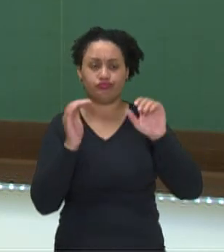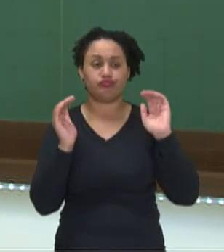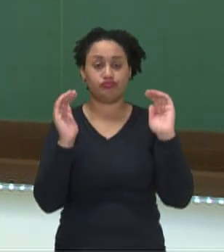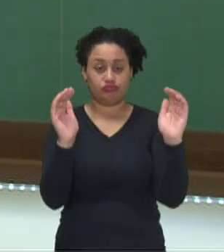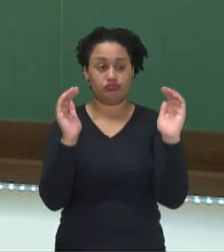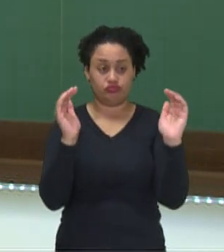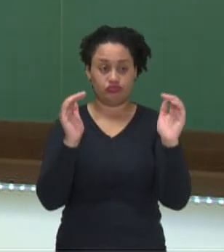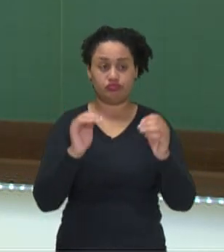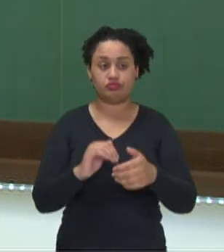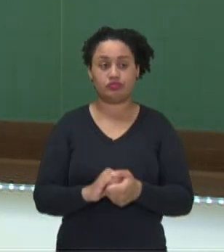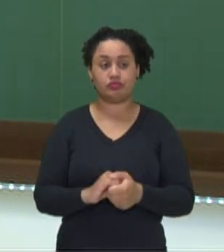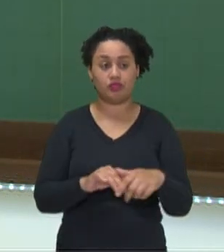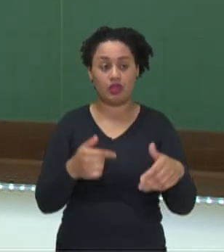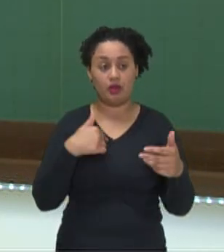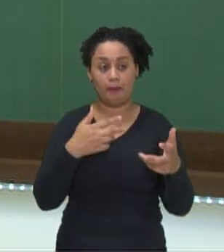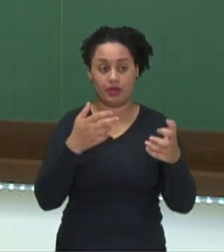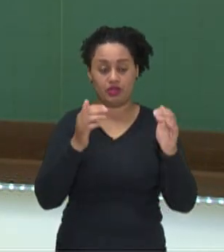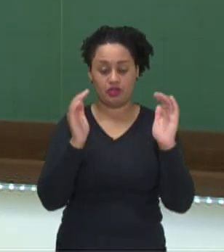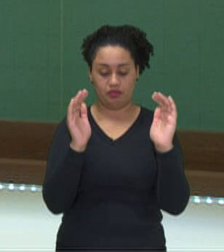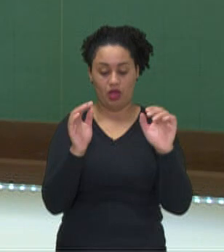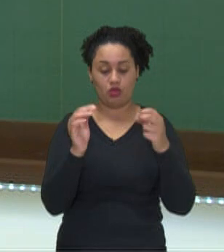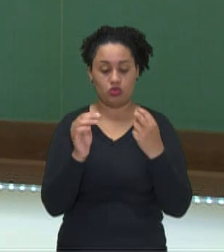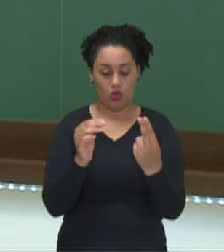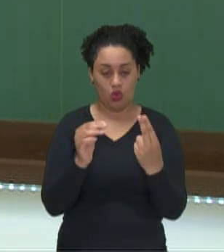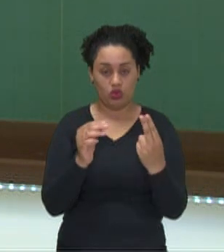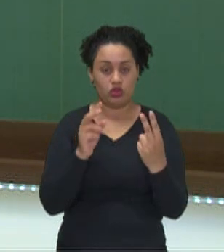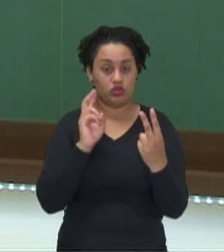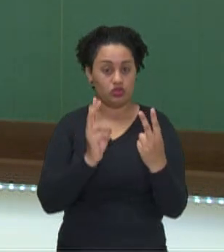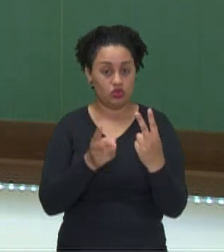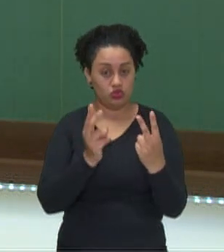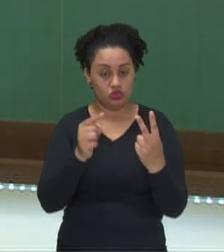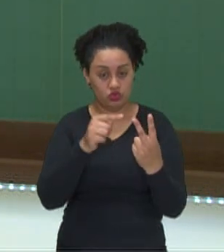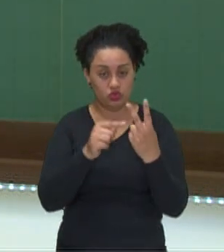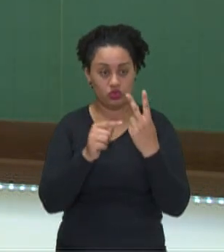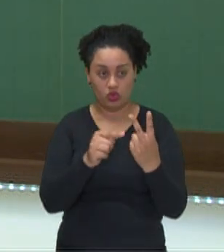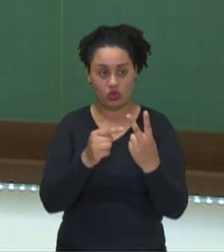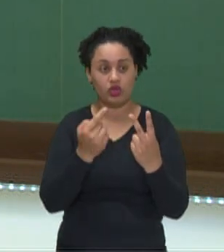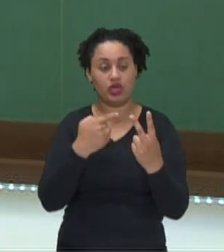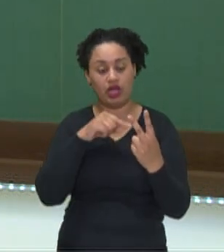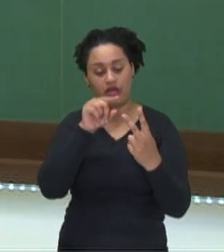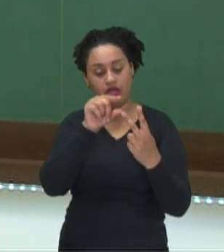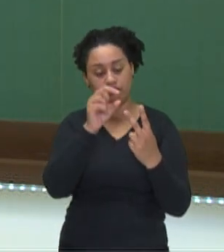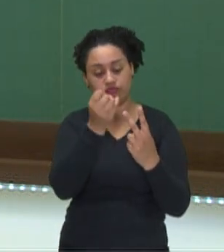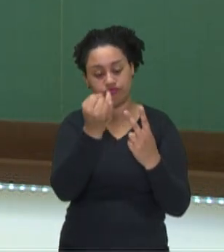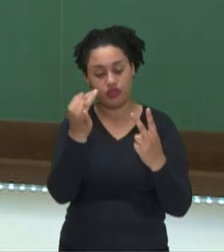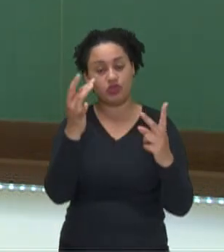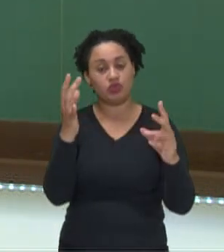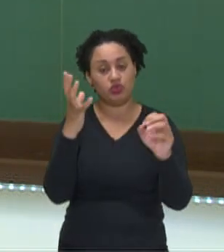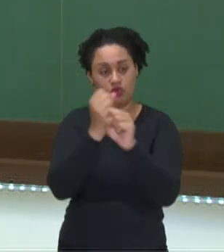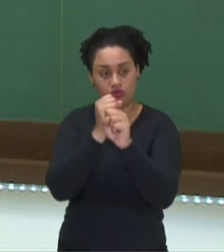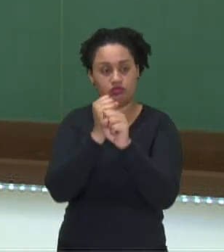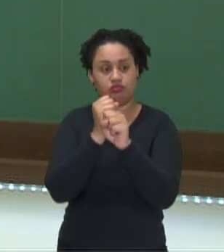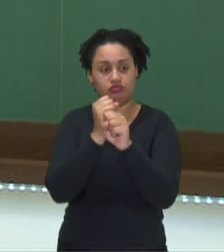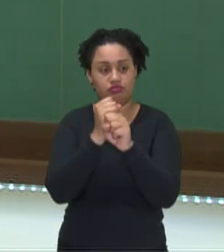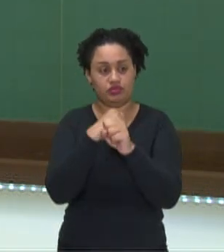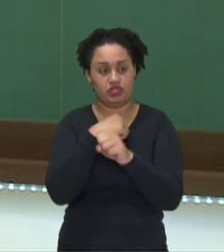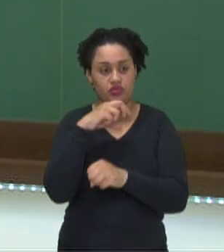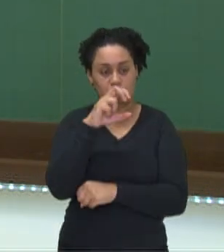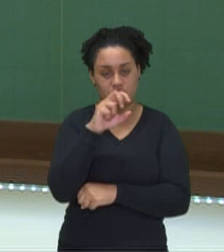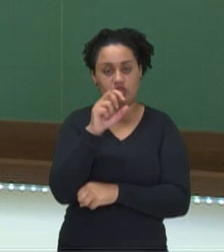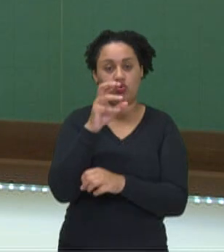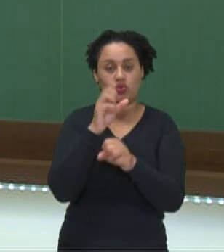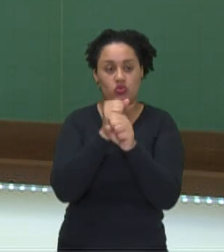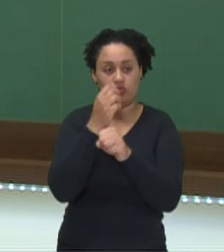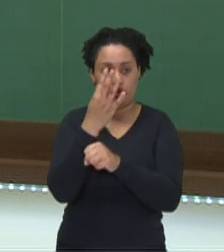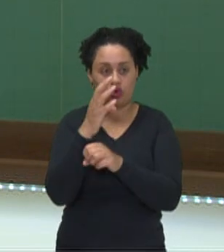parênteses. Então, olha, eu mantenho a minha base 2 e somo os expoentes. Então, 2